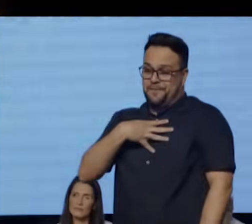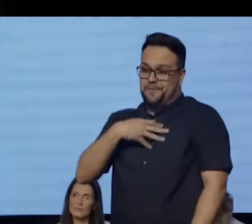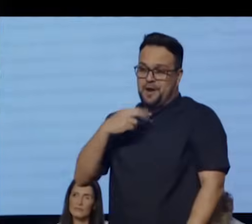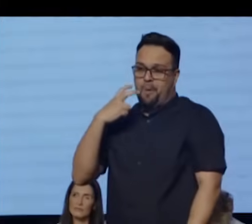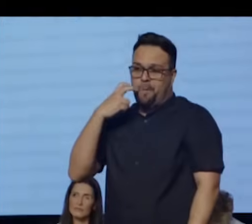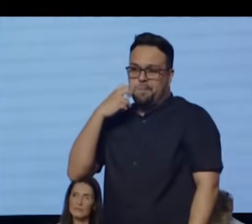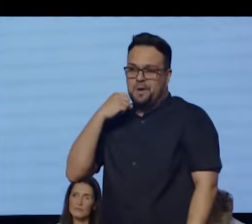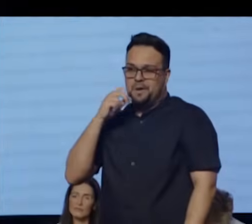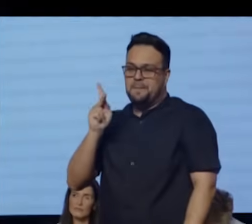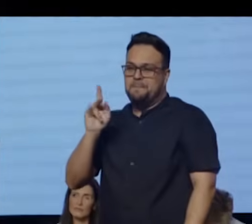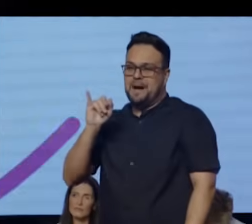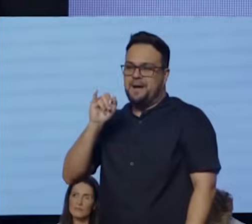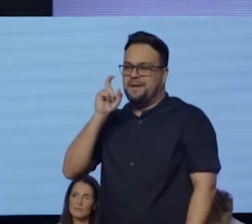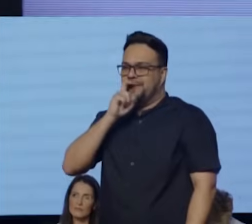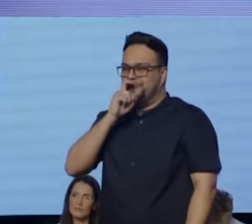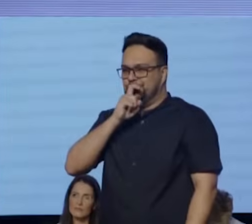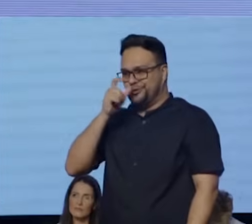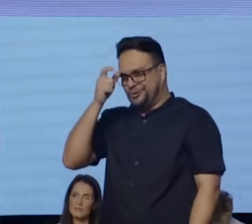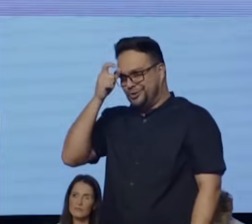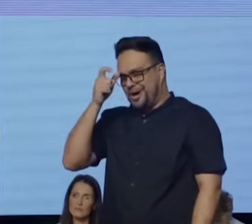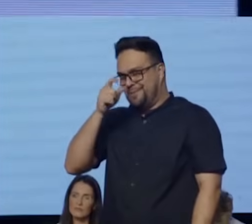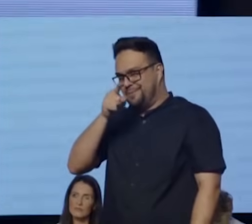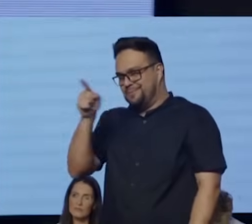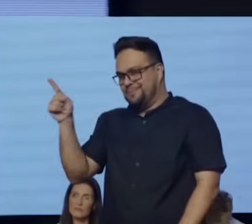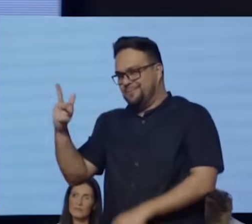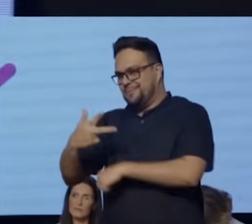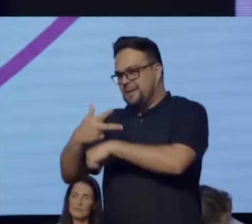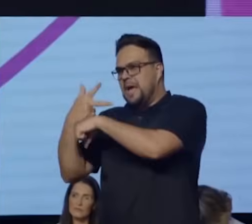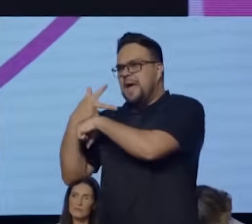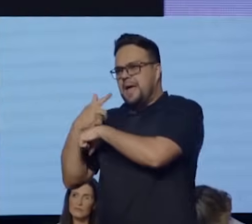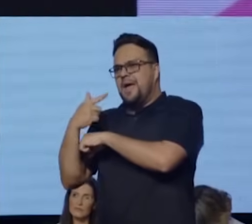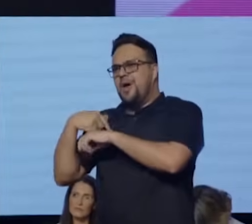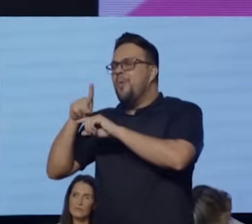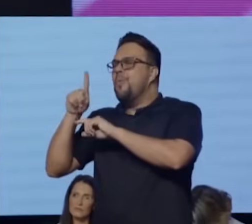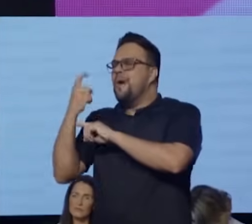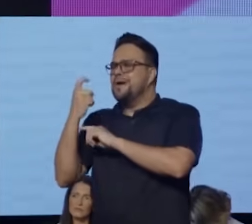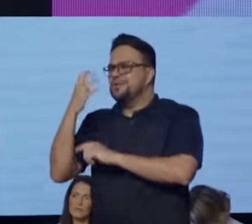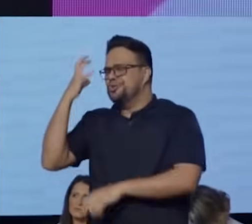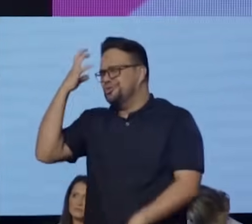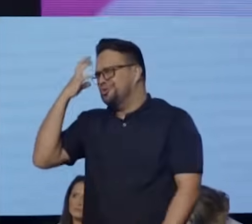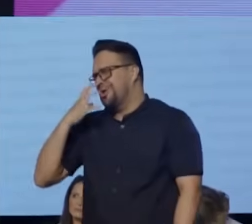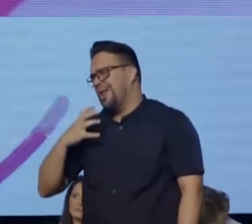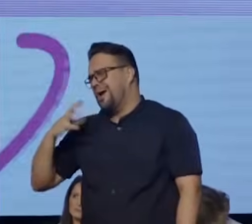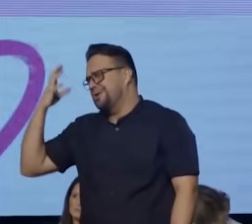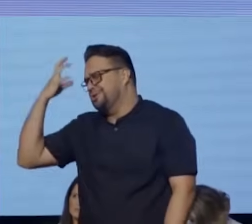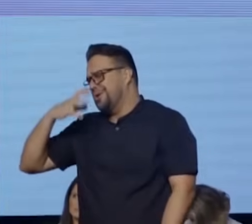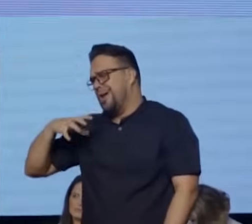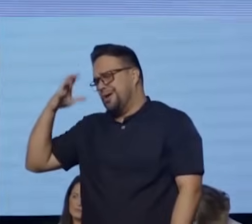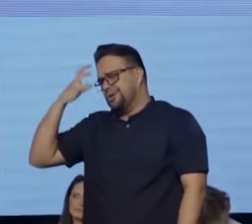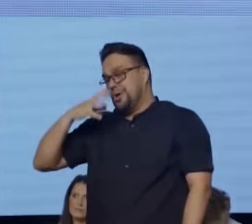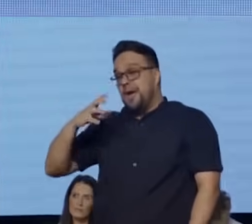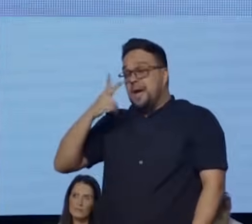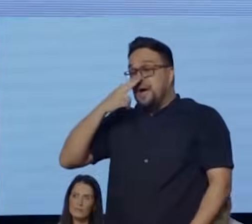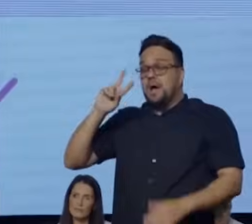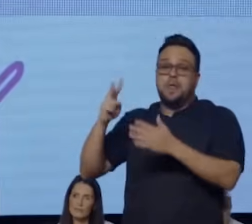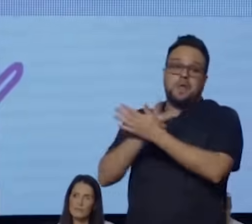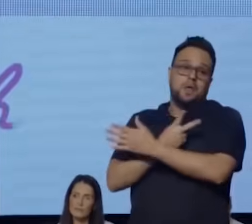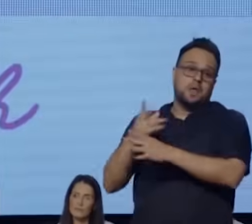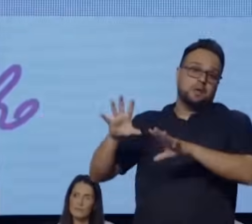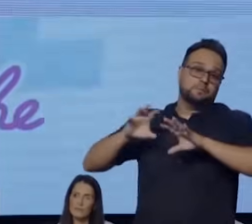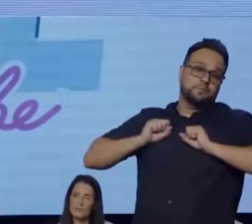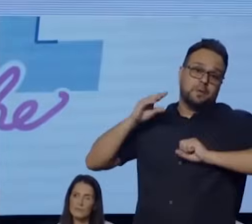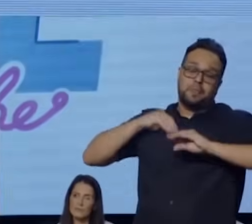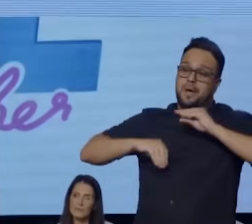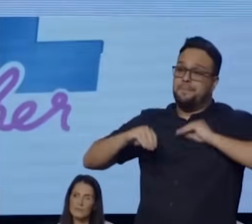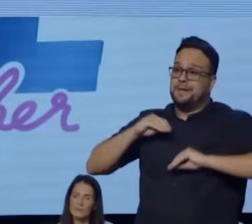da mentira, e dizer para vocês: eu chorei muito, eu tive depressão em 2019, eu pensei